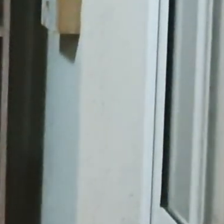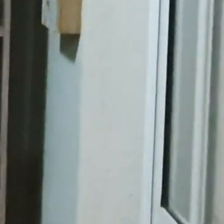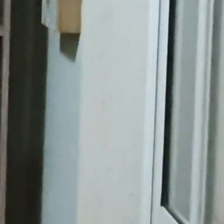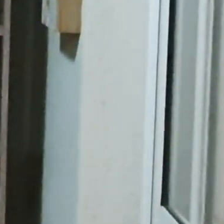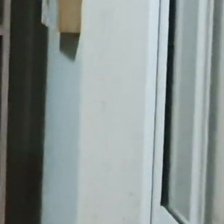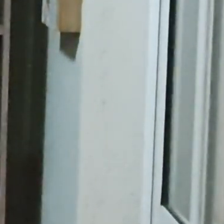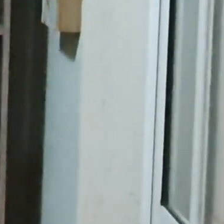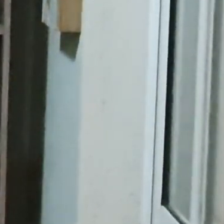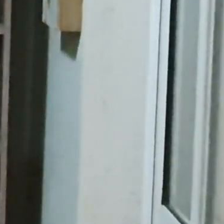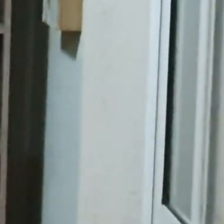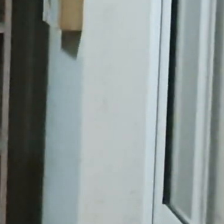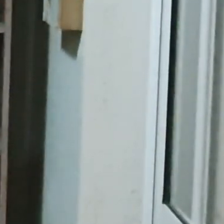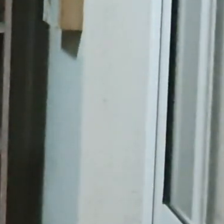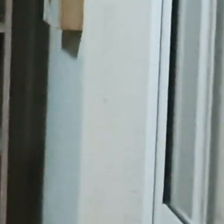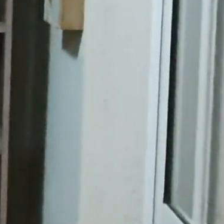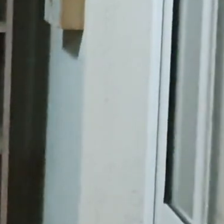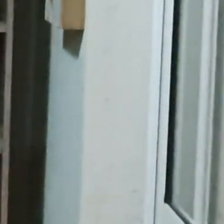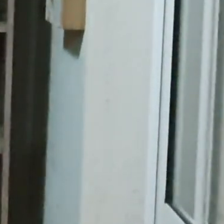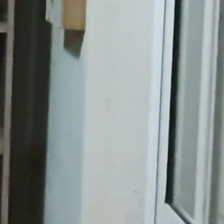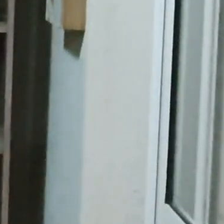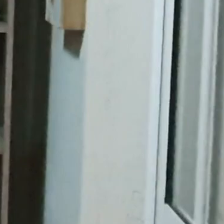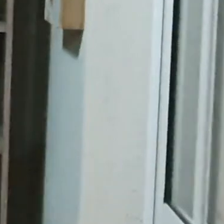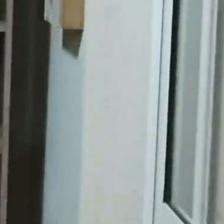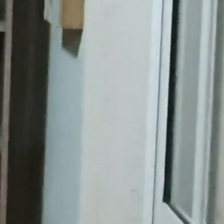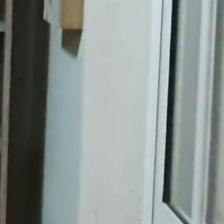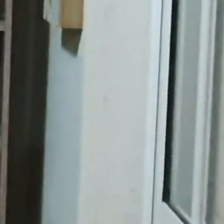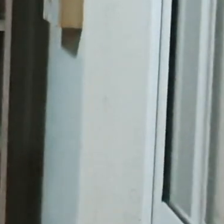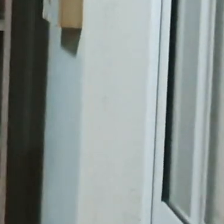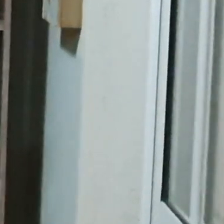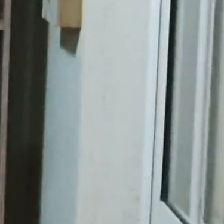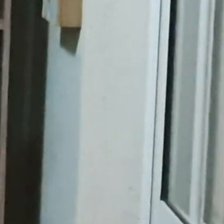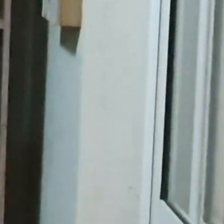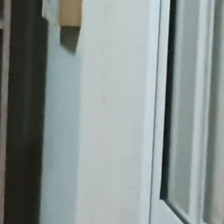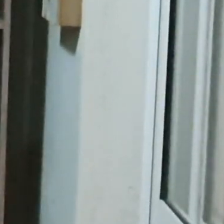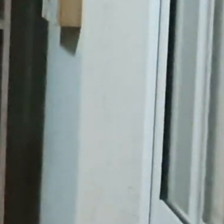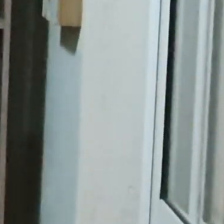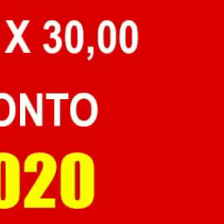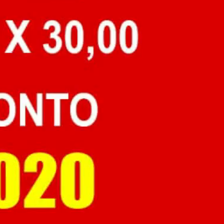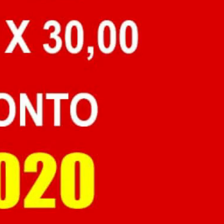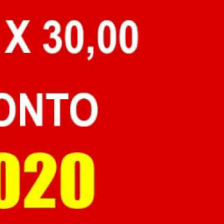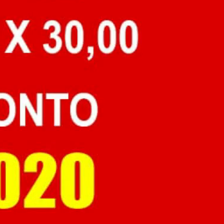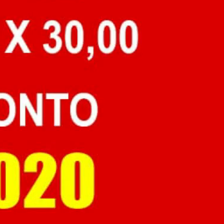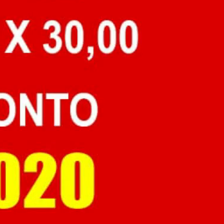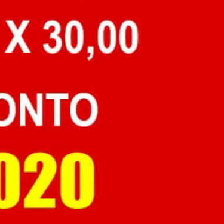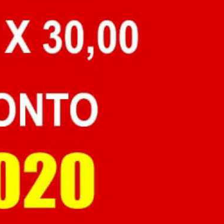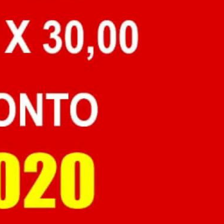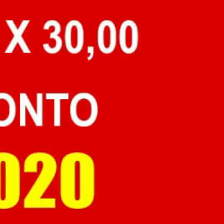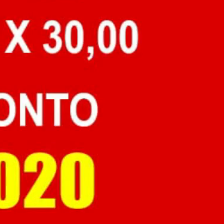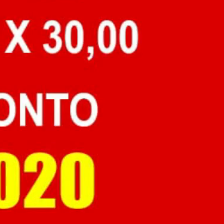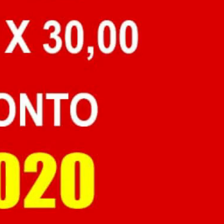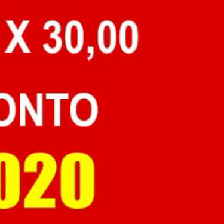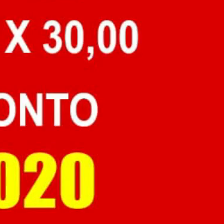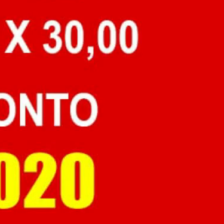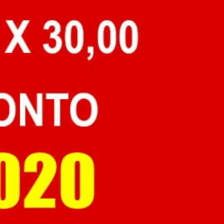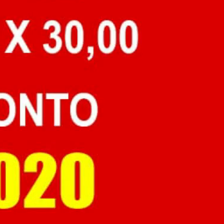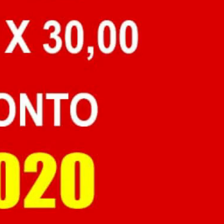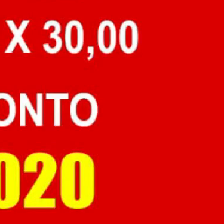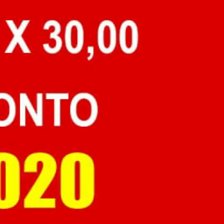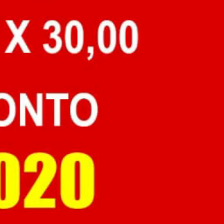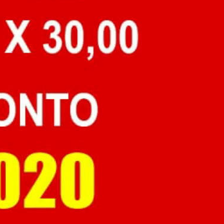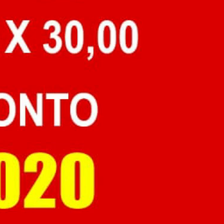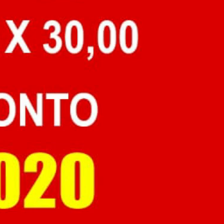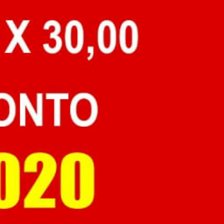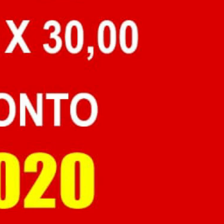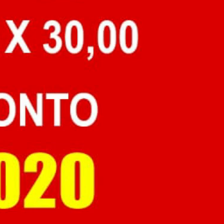código de desconto descontos 2020 você vai ser muito abençoado é mais cedo você desconto nesse curso aqui e o